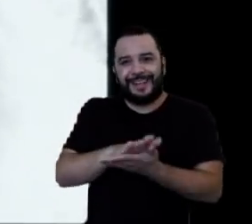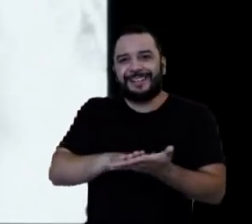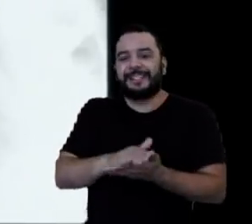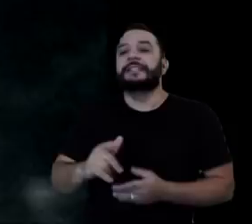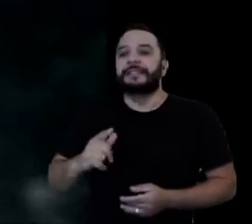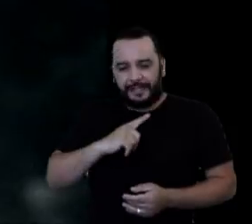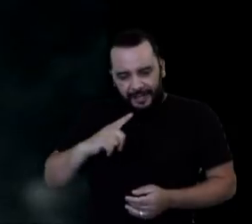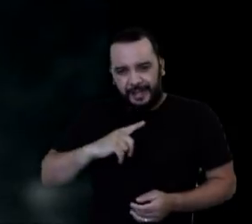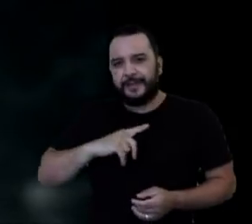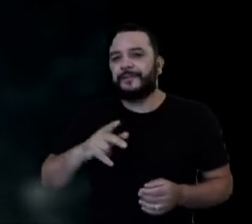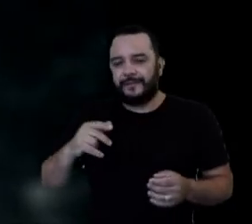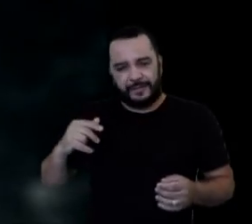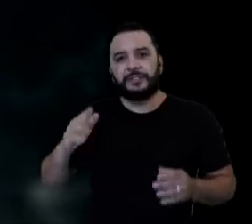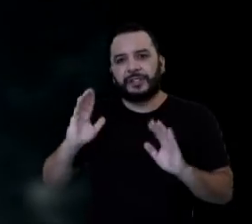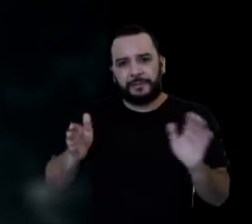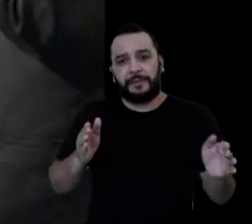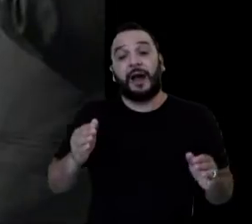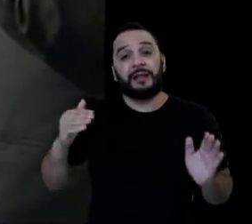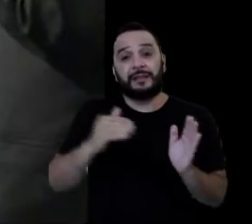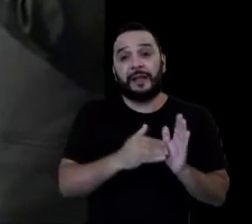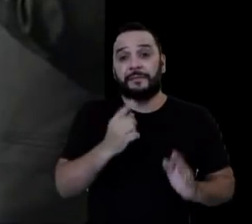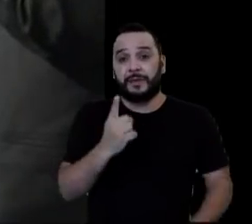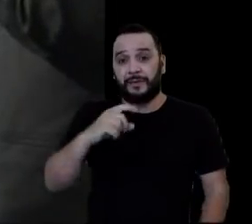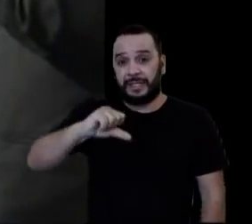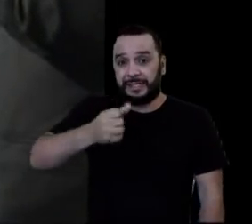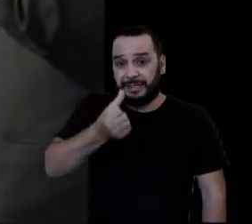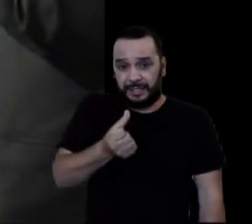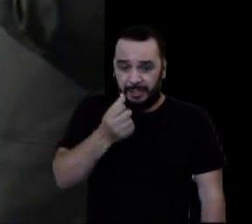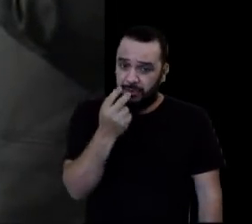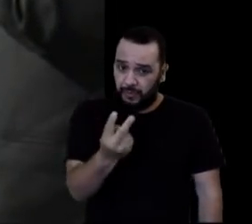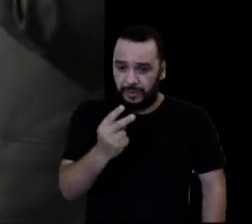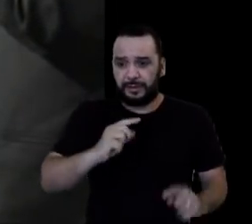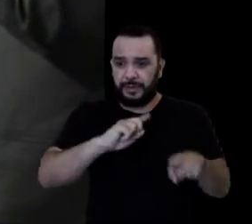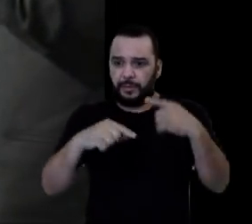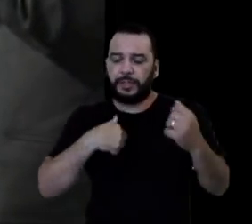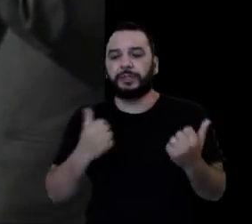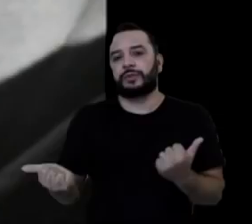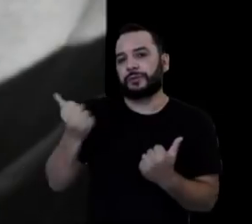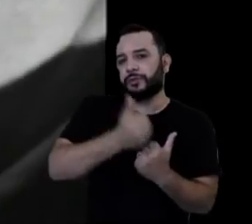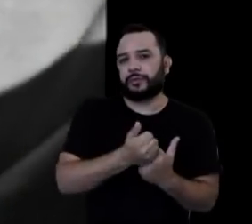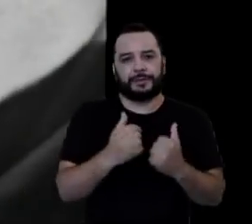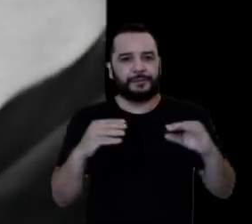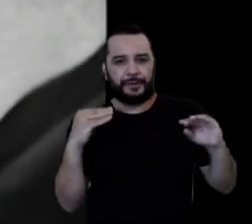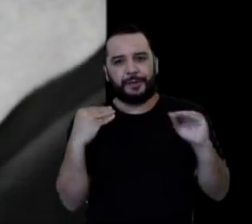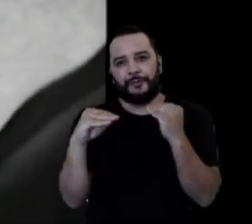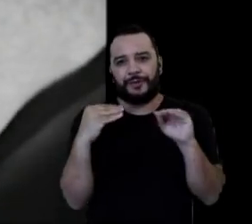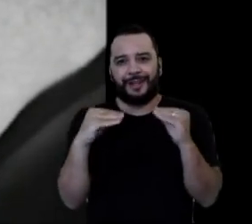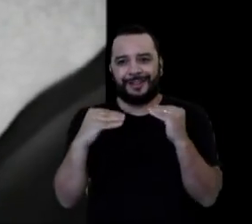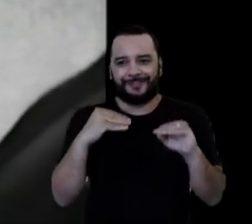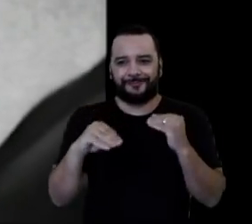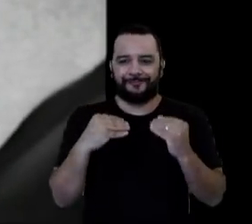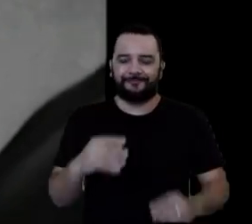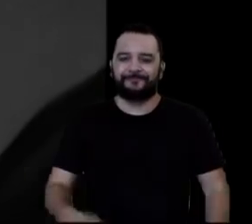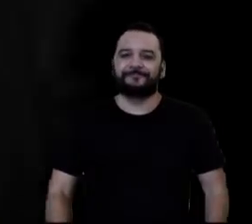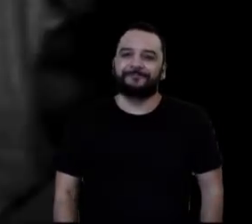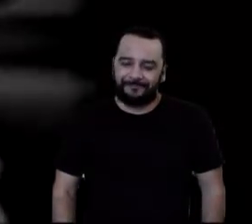O formato resistiu até 1962, quando os teleteatros foram substituídos pelas